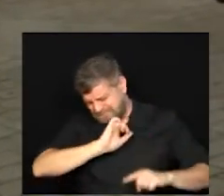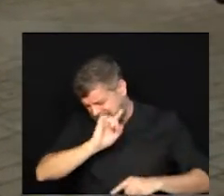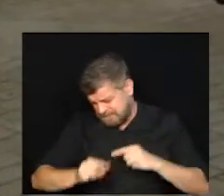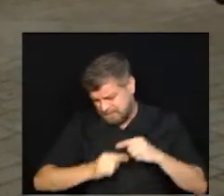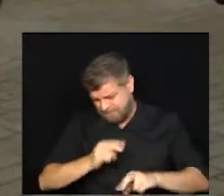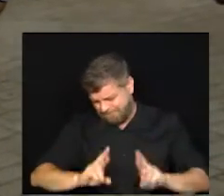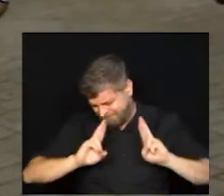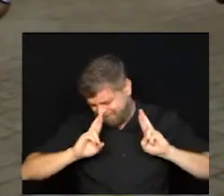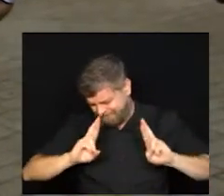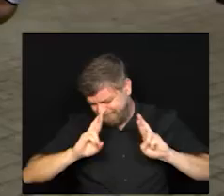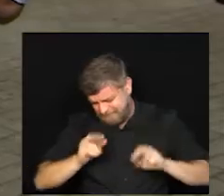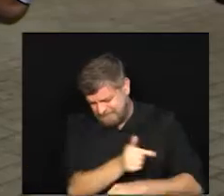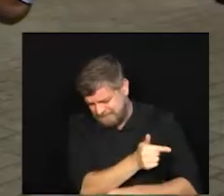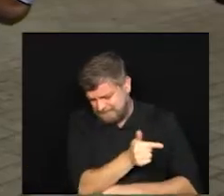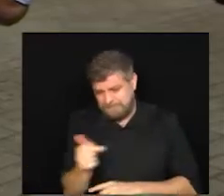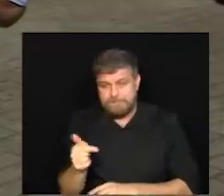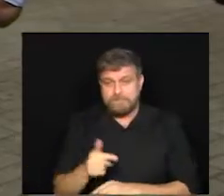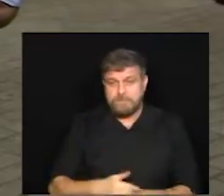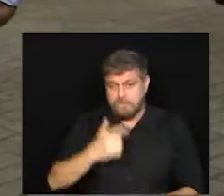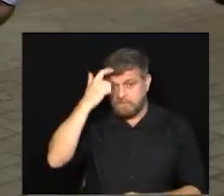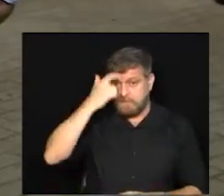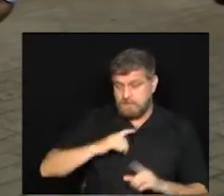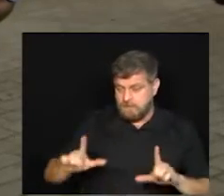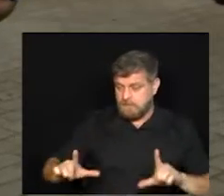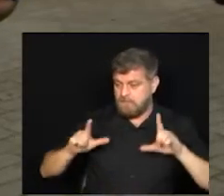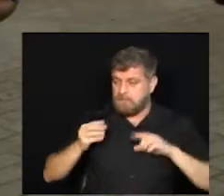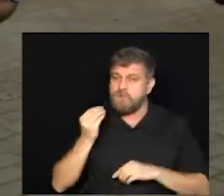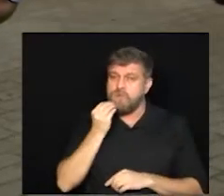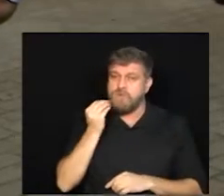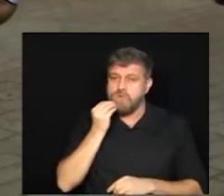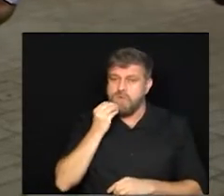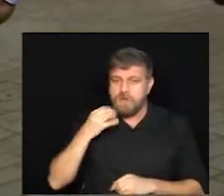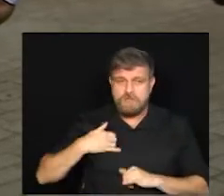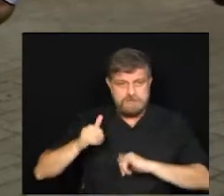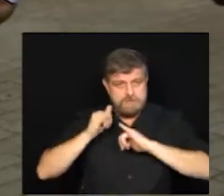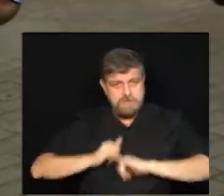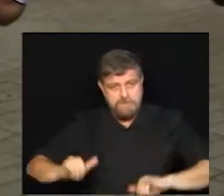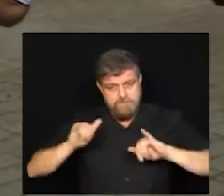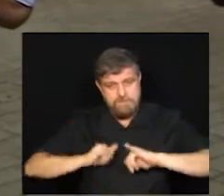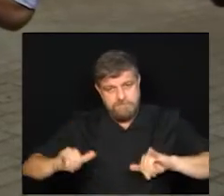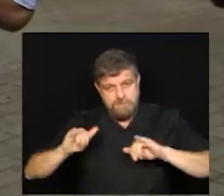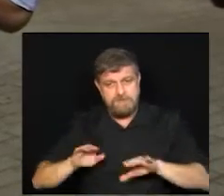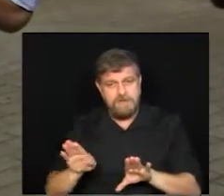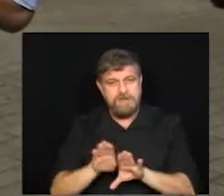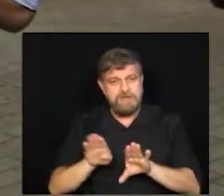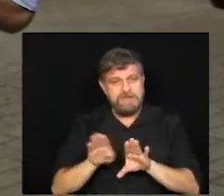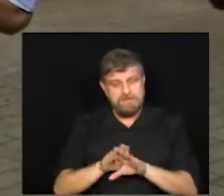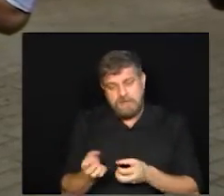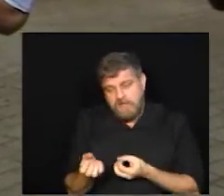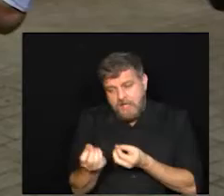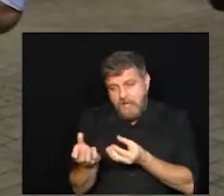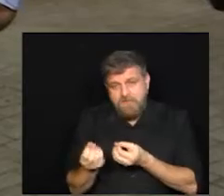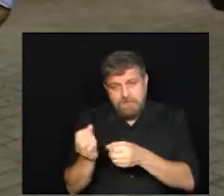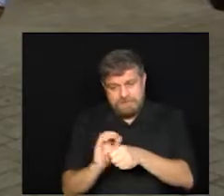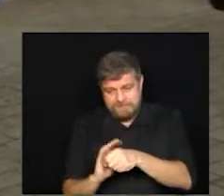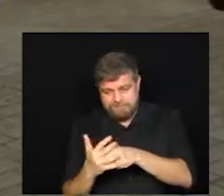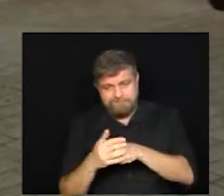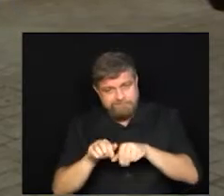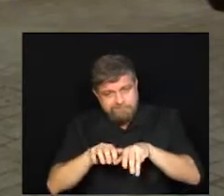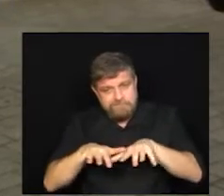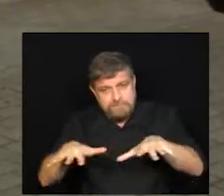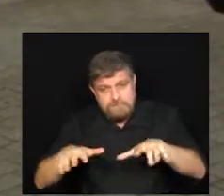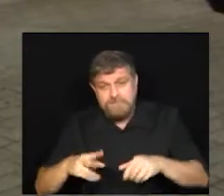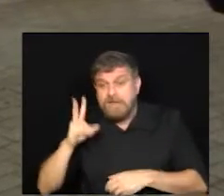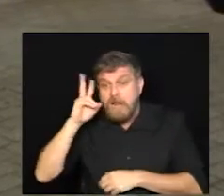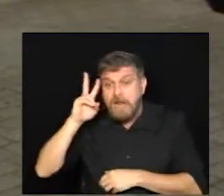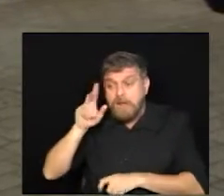ao longo dessa semana. Obrigado, e eu que agradeço a oportunidade para a gente poder falar e disseminar informação mesmo em tempo de pandemia. A gente precisa